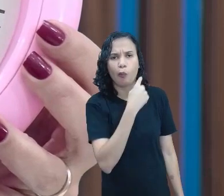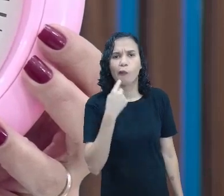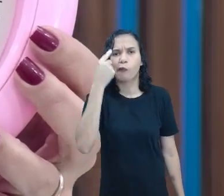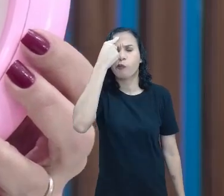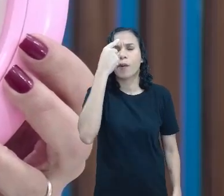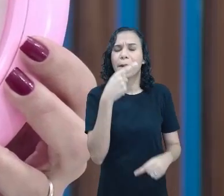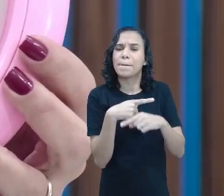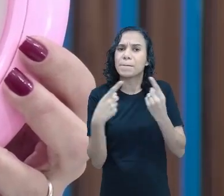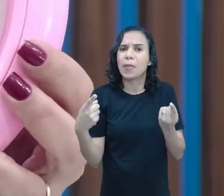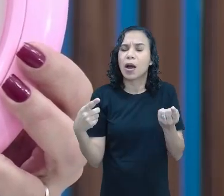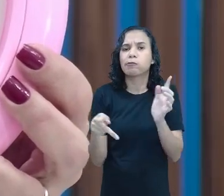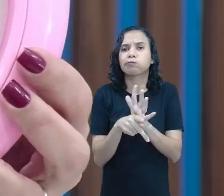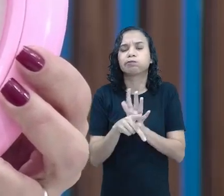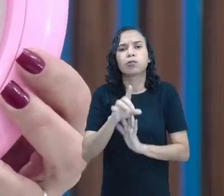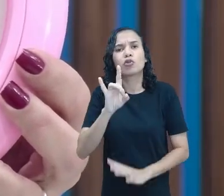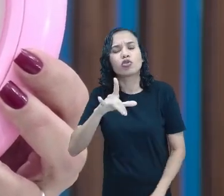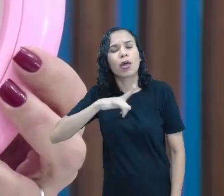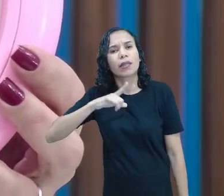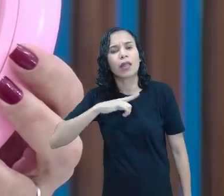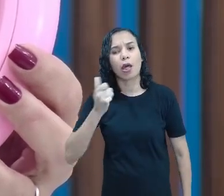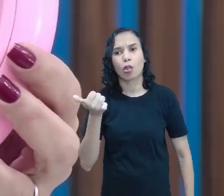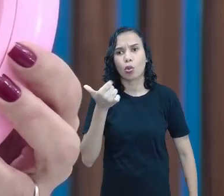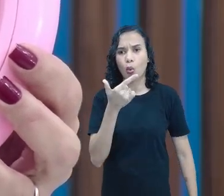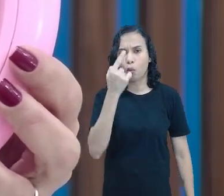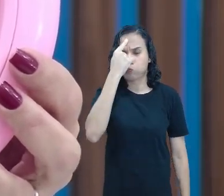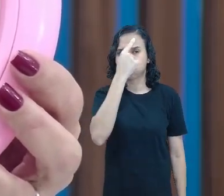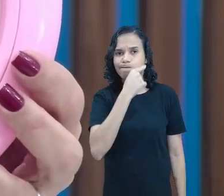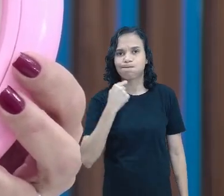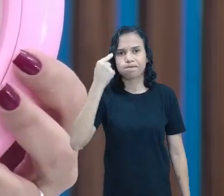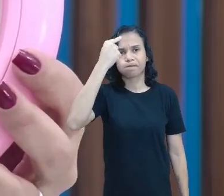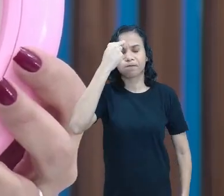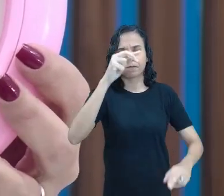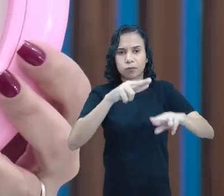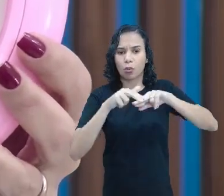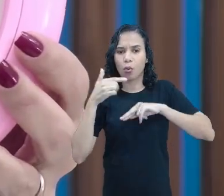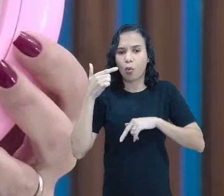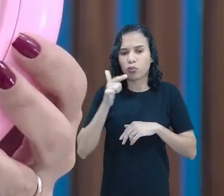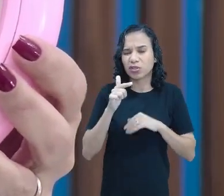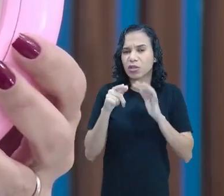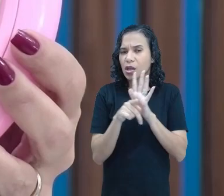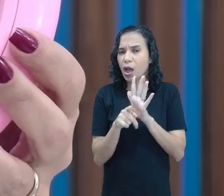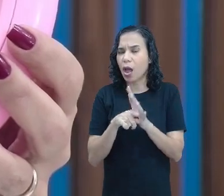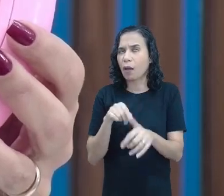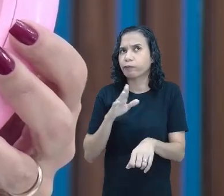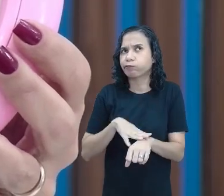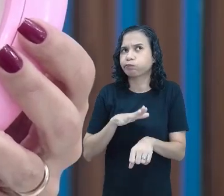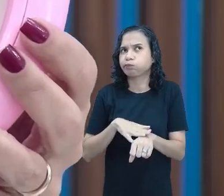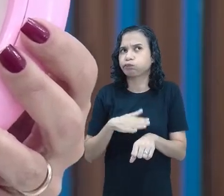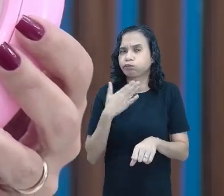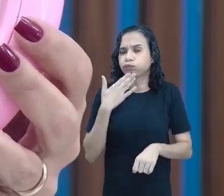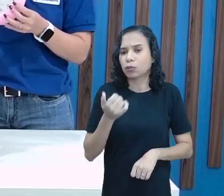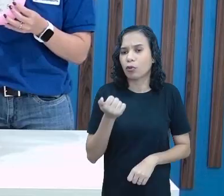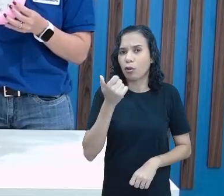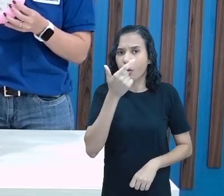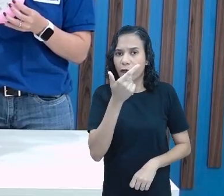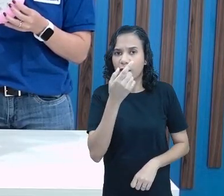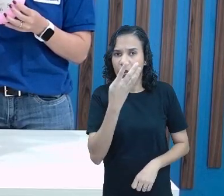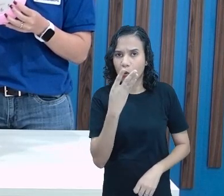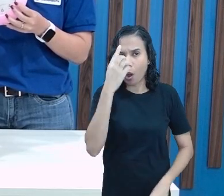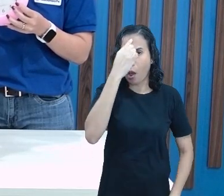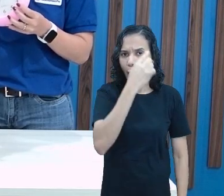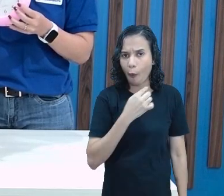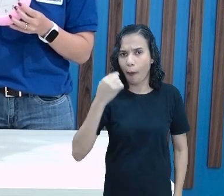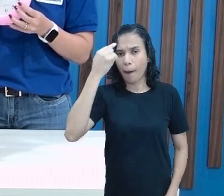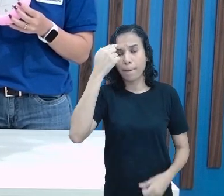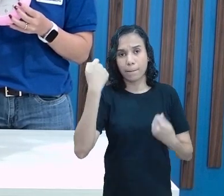entanto, o relógio, ele só marca 12 horas. Para que o relógio, ele possa marcar 24 horas, ele tem que